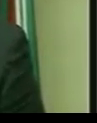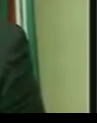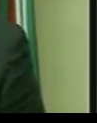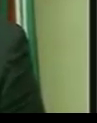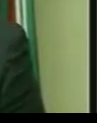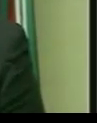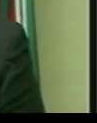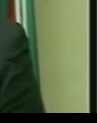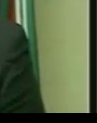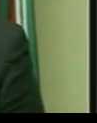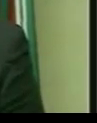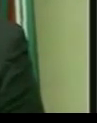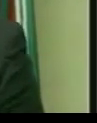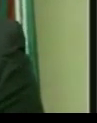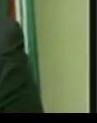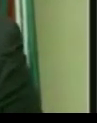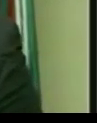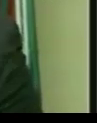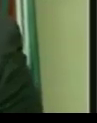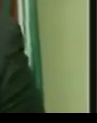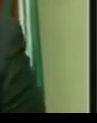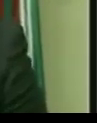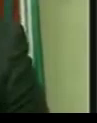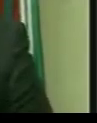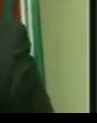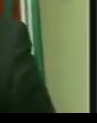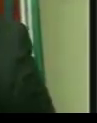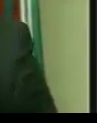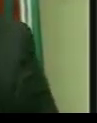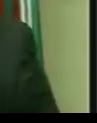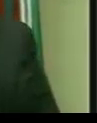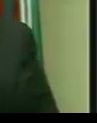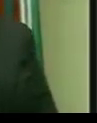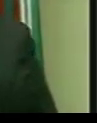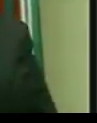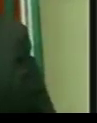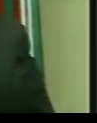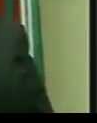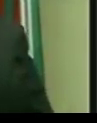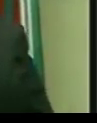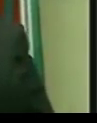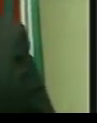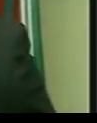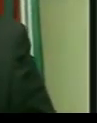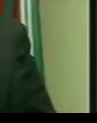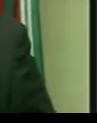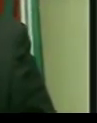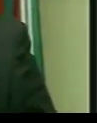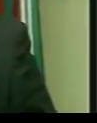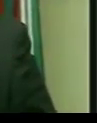Vocês tiveram isso aí? Tive a oportunidade hoje de acompanhar o presidente do DEINFRA,